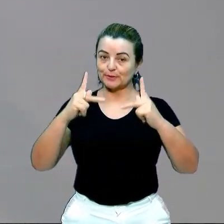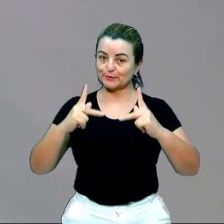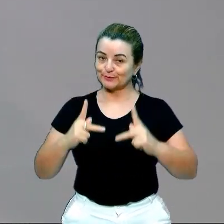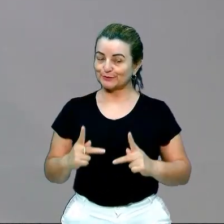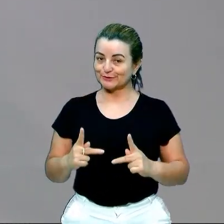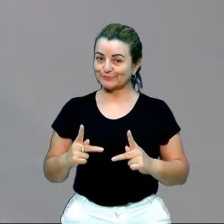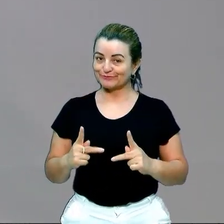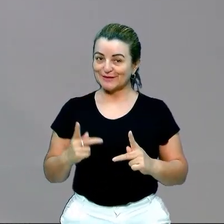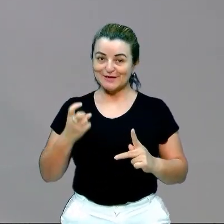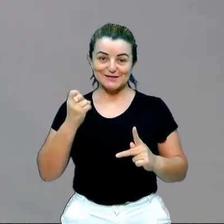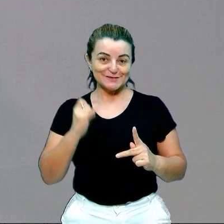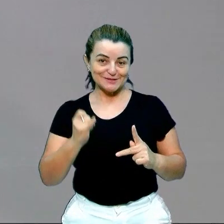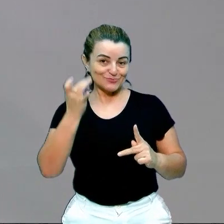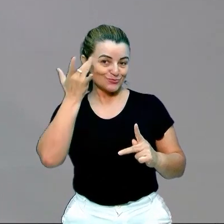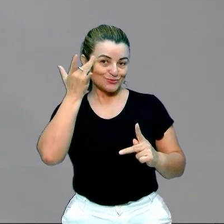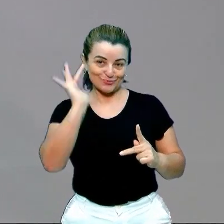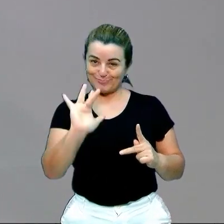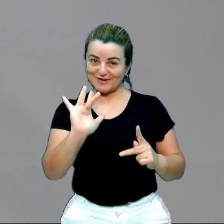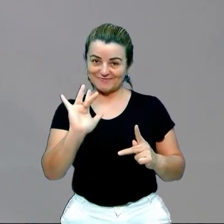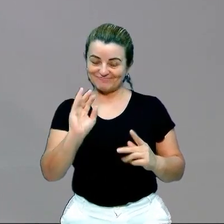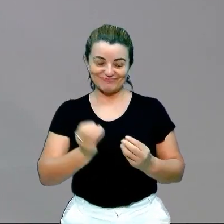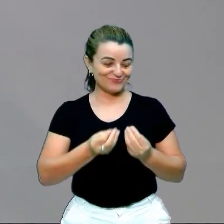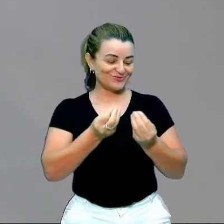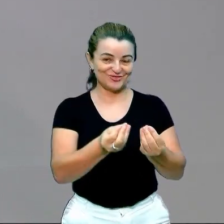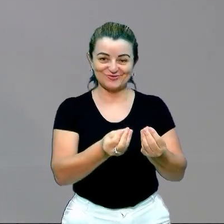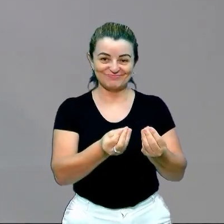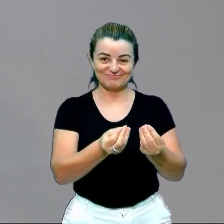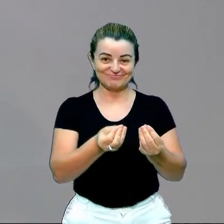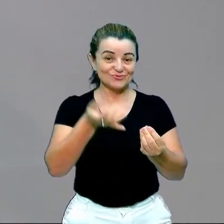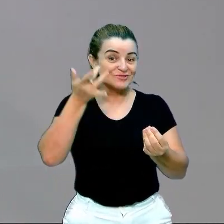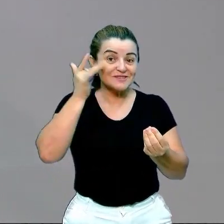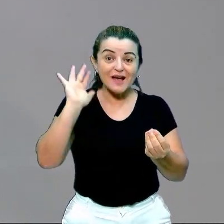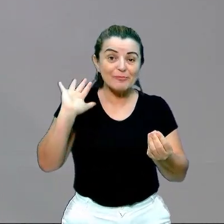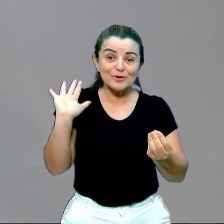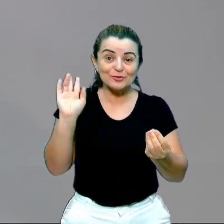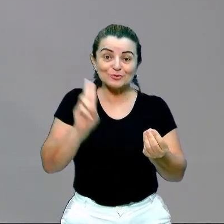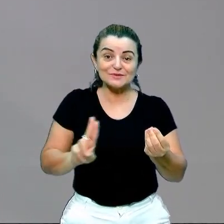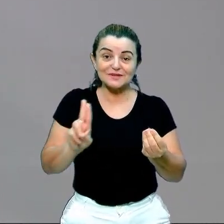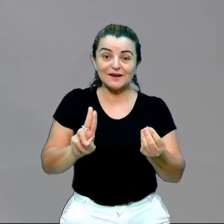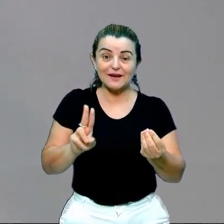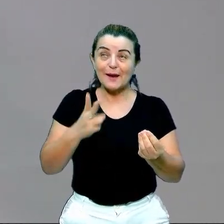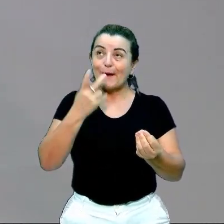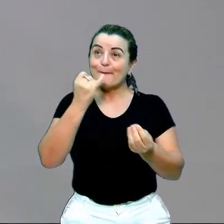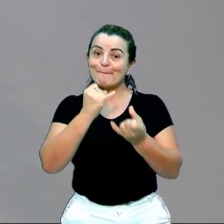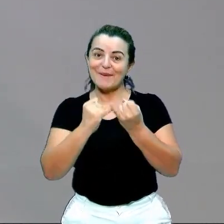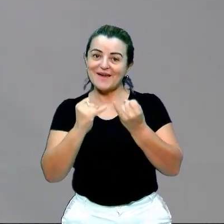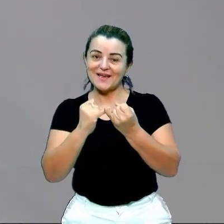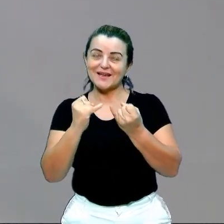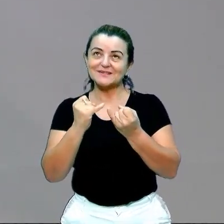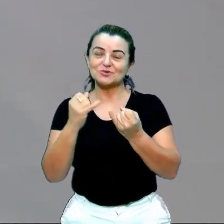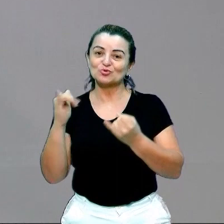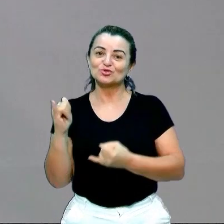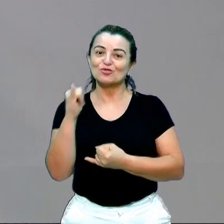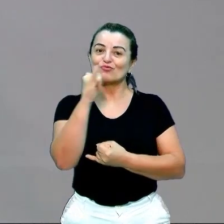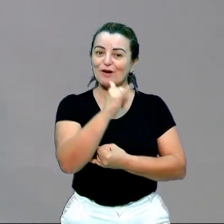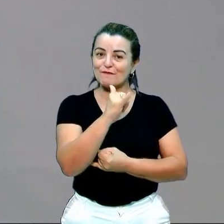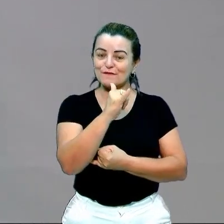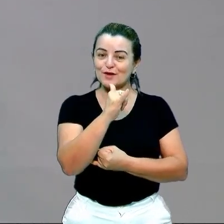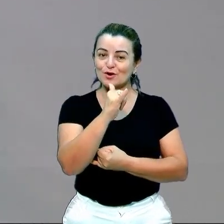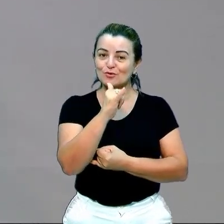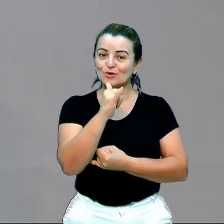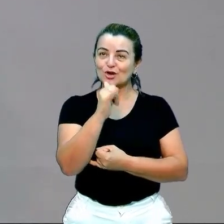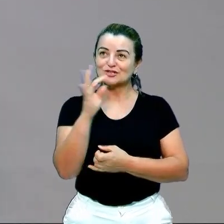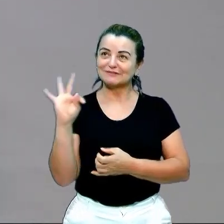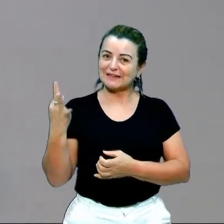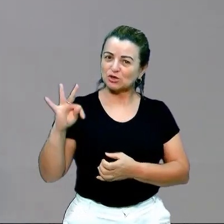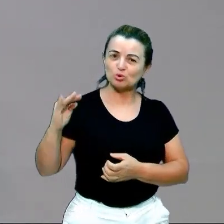é como se eu estivesse te fornecendo um avião de última tecnologia, mas você não sabe pilotar. Vai adiantar de